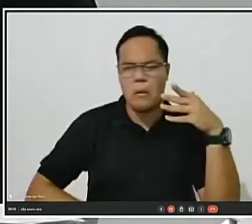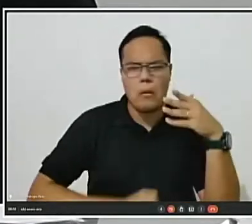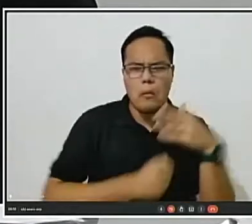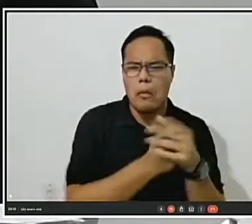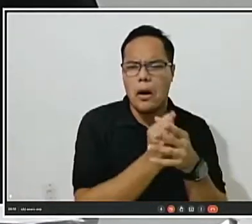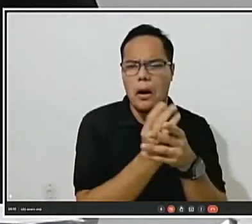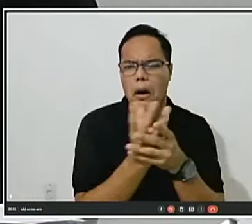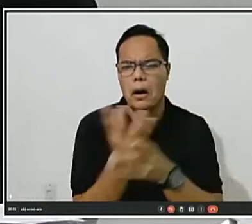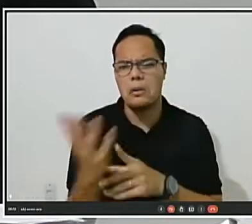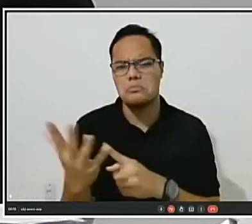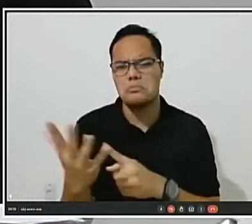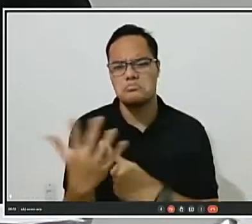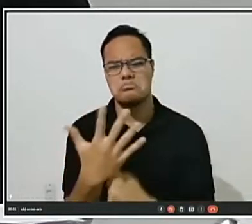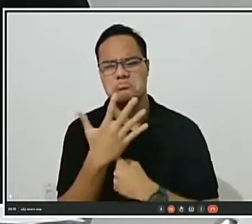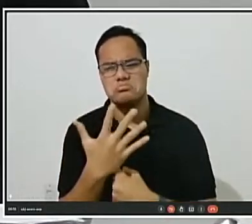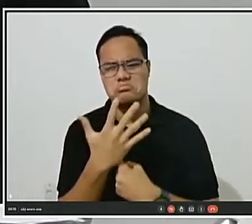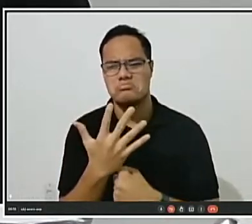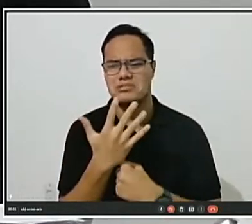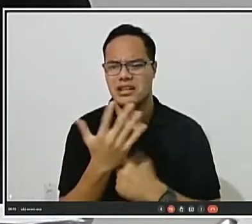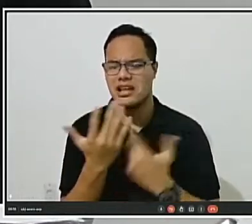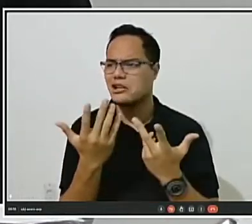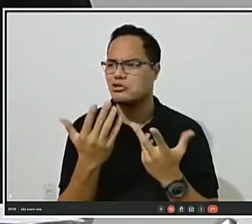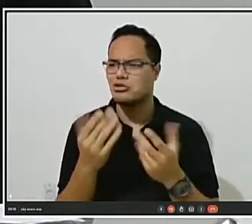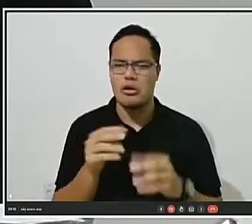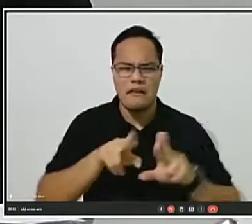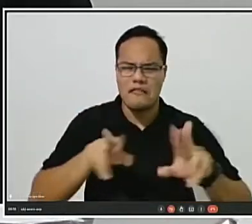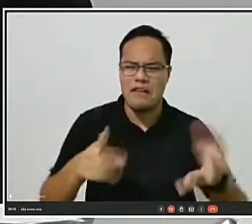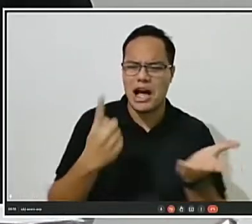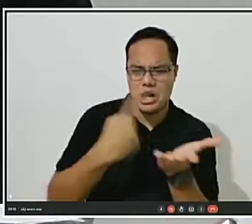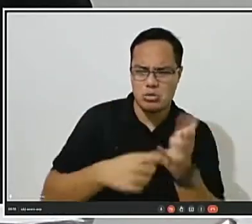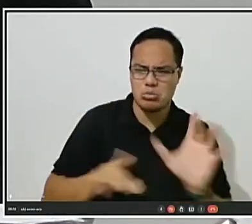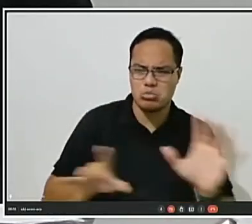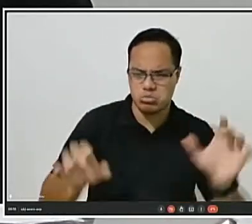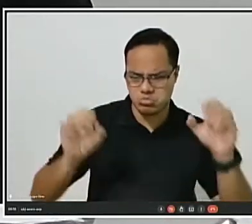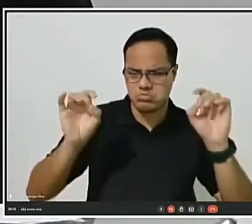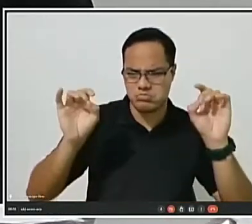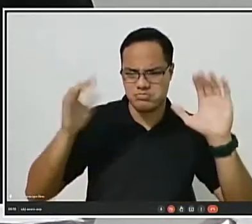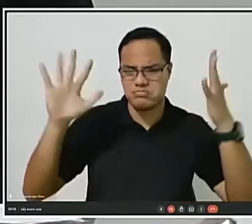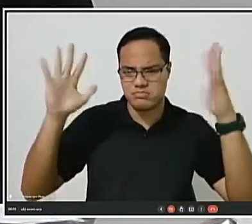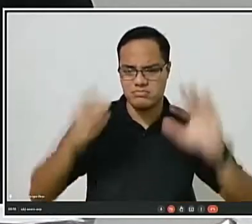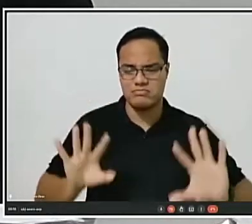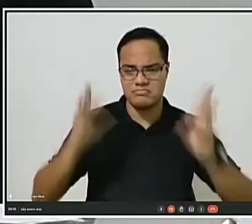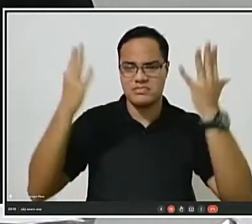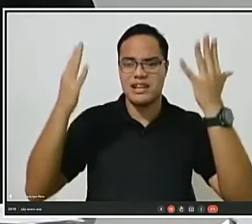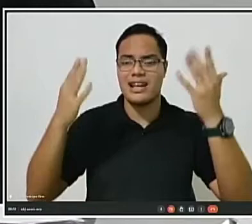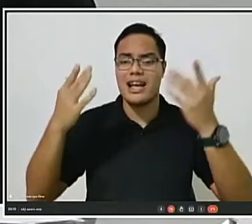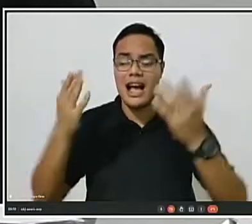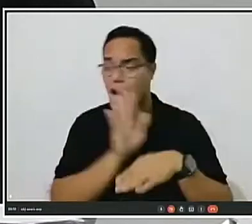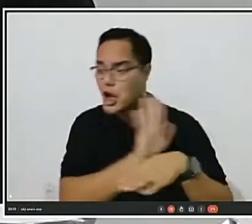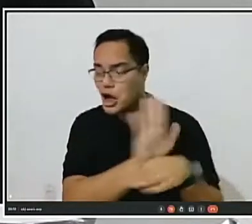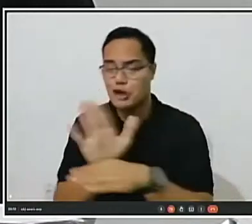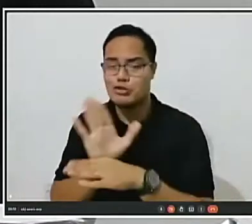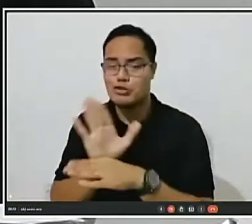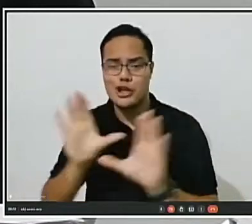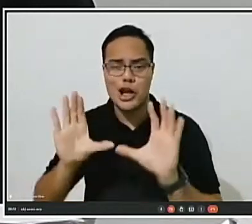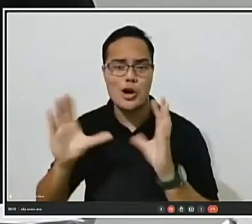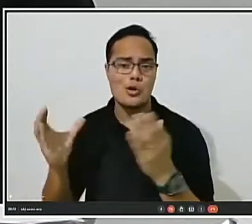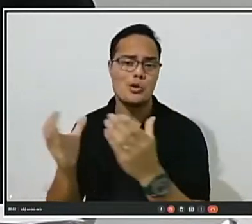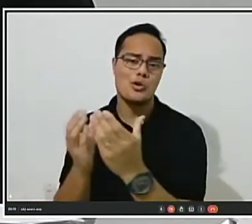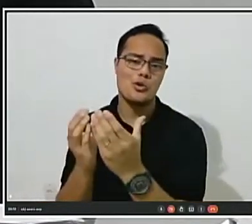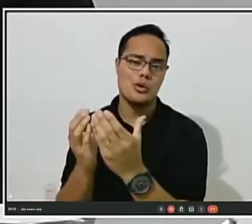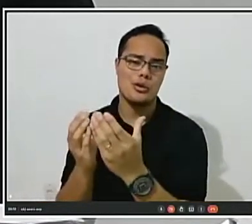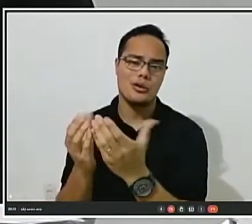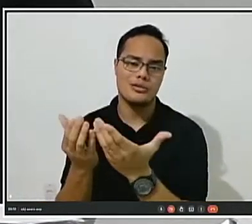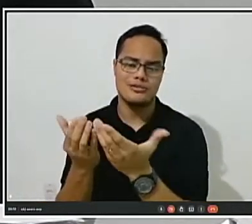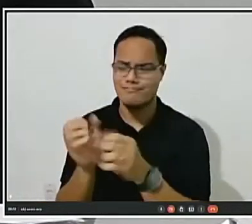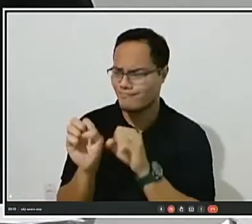ajudou em eventos sociais, né, contribuindo para a comunidade, aí, às vezes